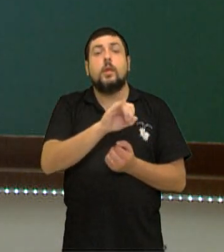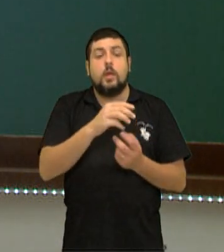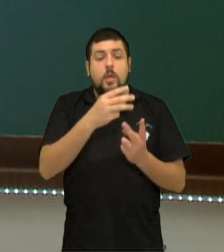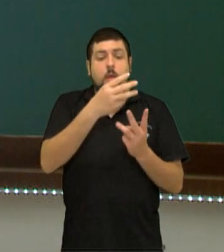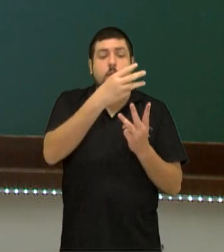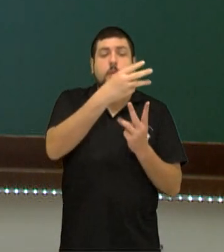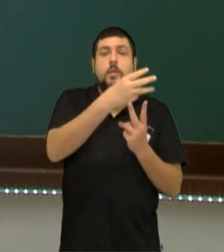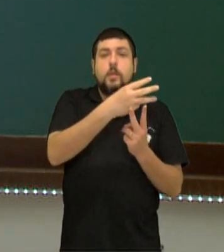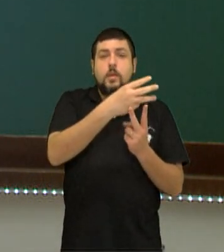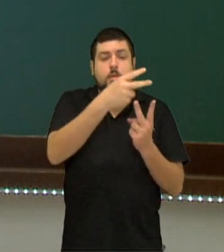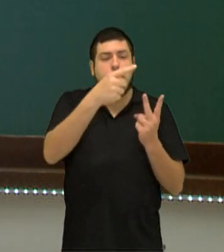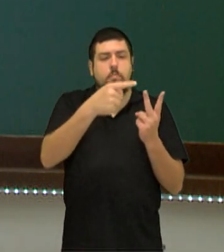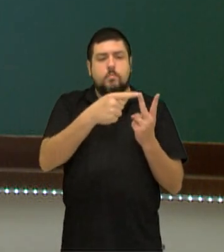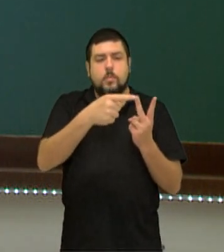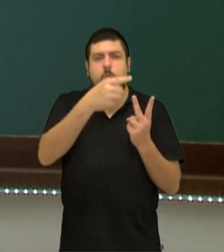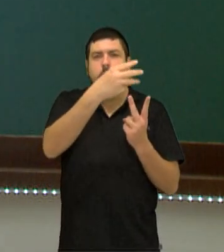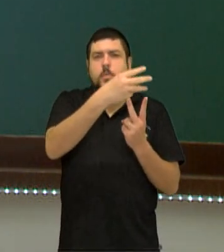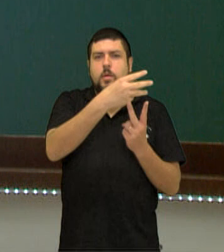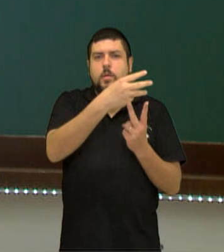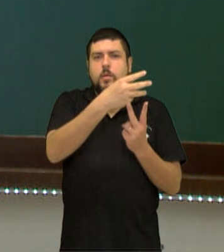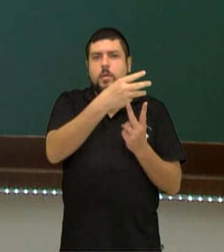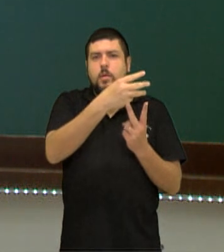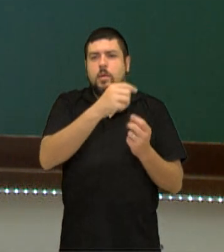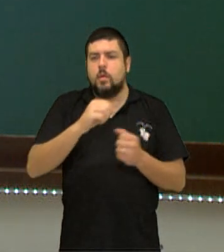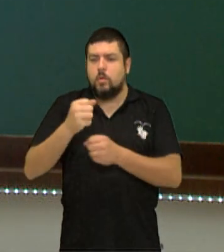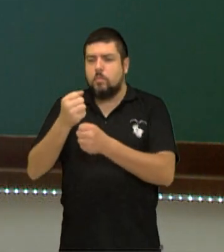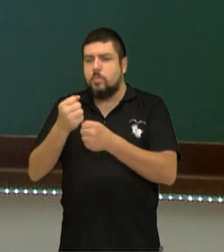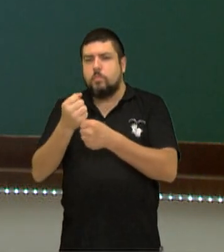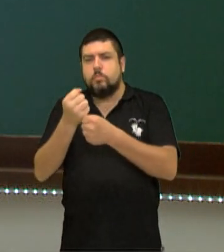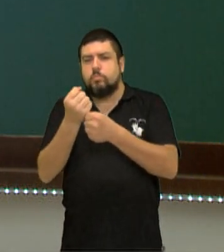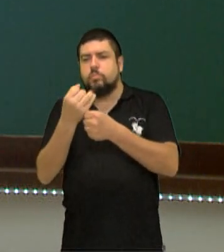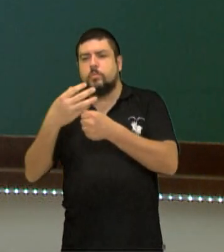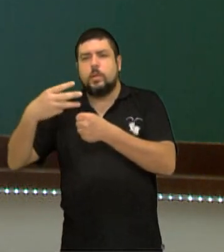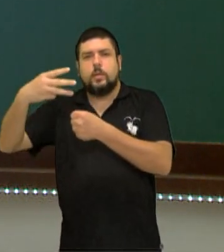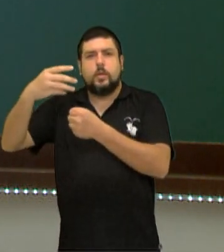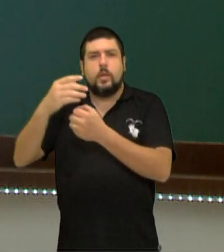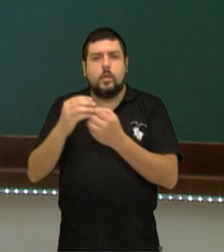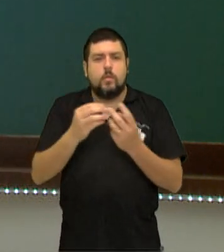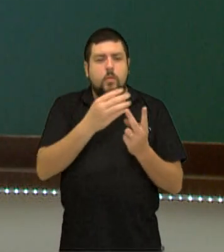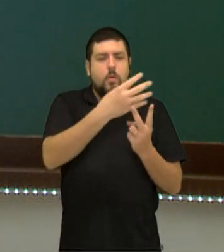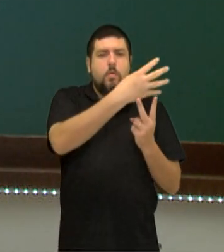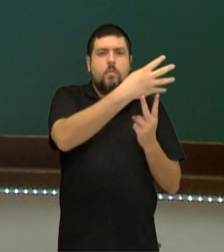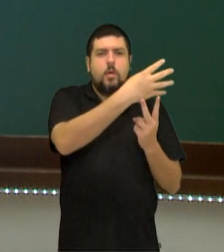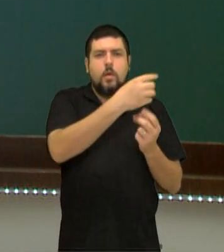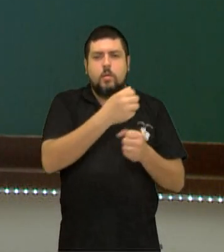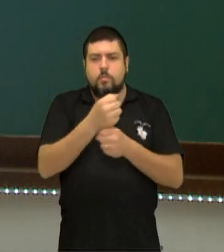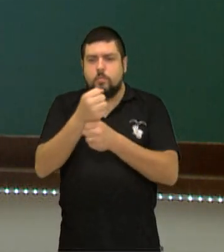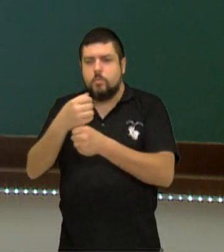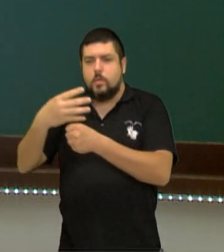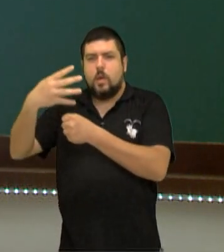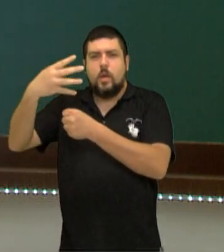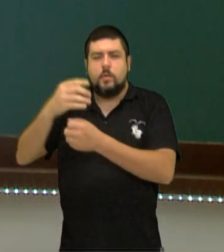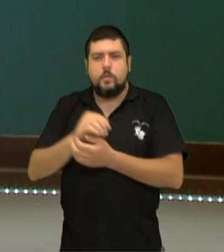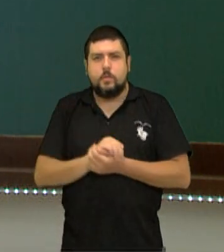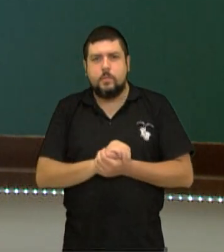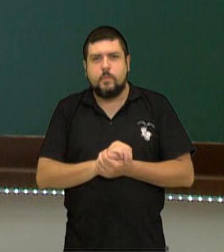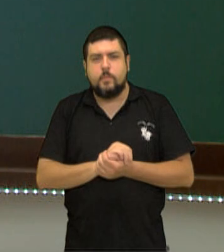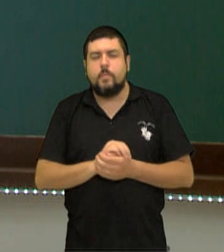raiz cúbica. Se o índice fosse 4, raiz quarta, ok? Quando se trata de uma